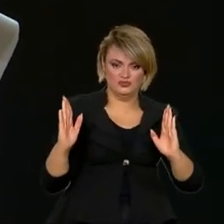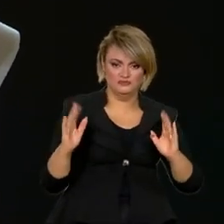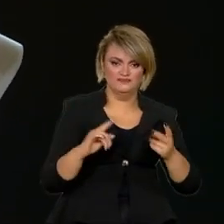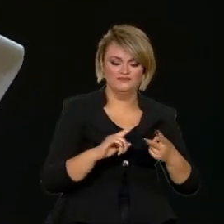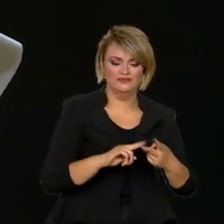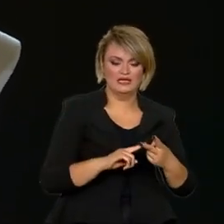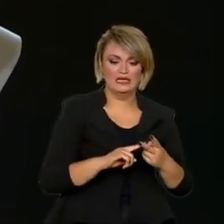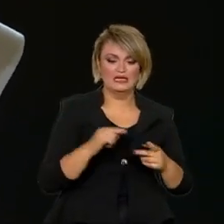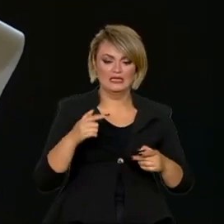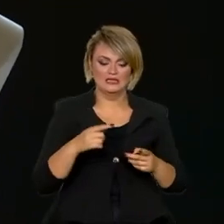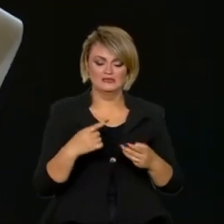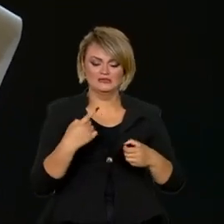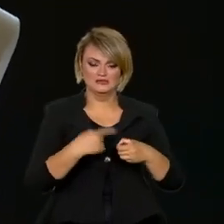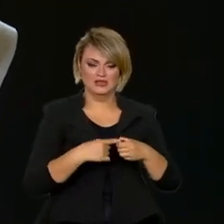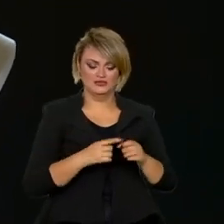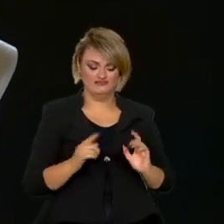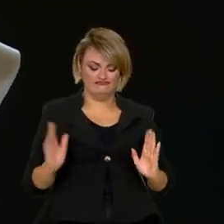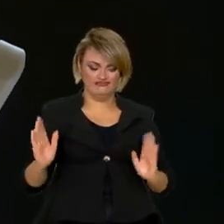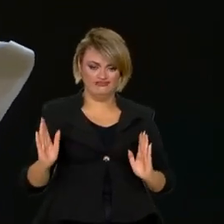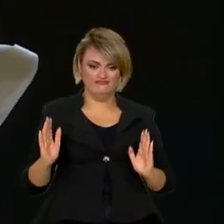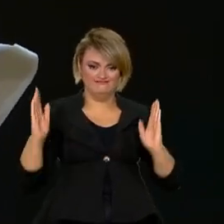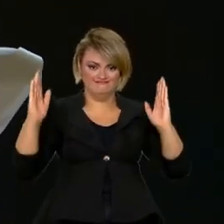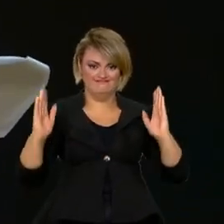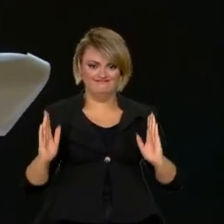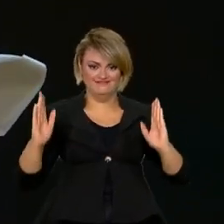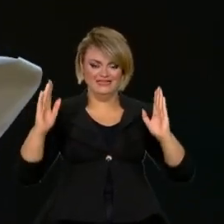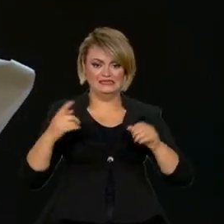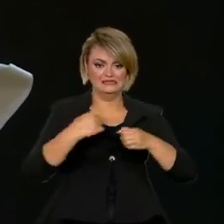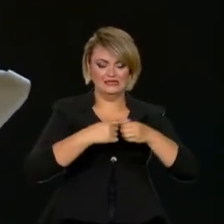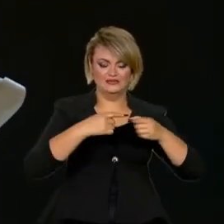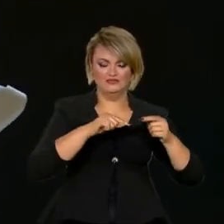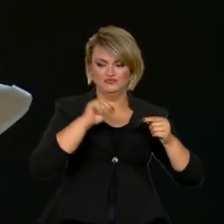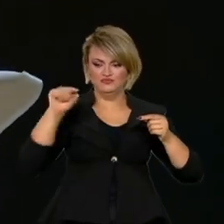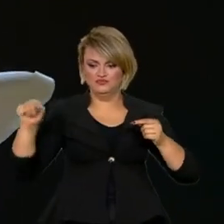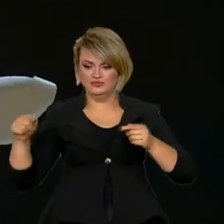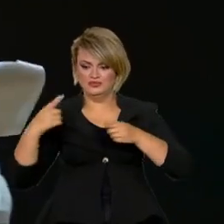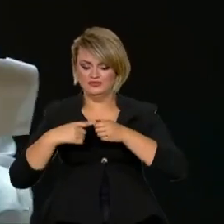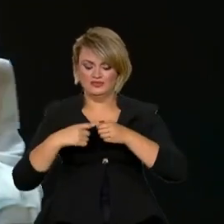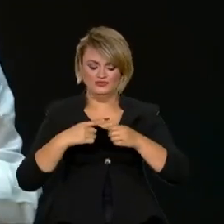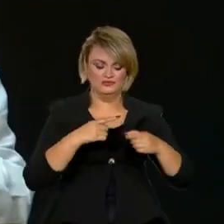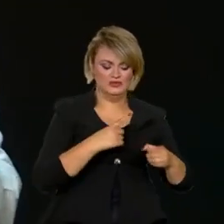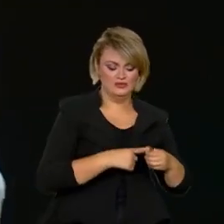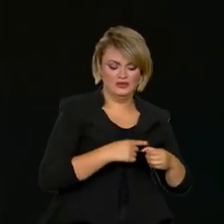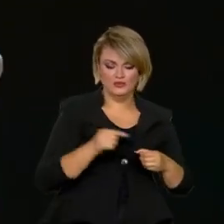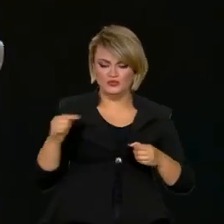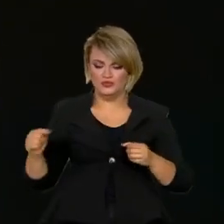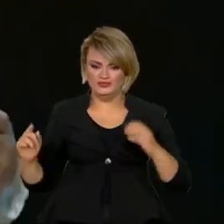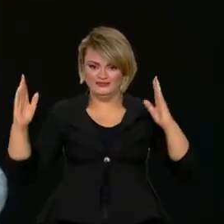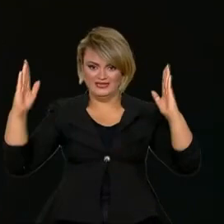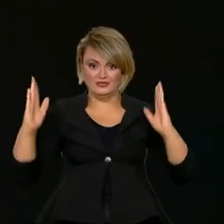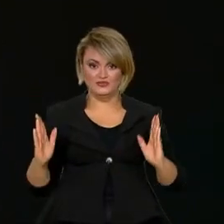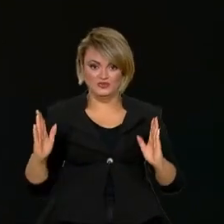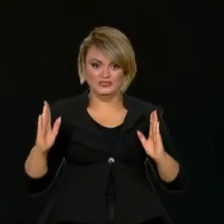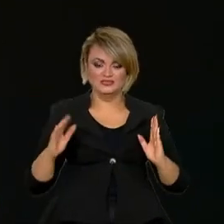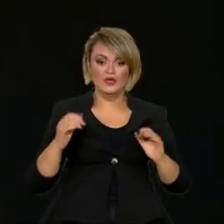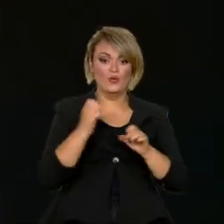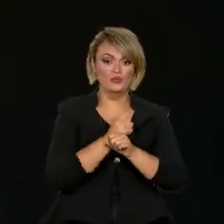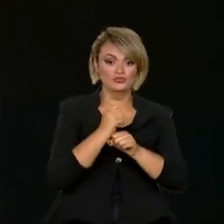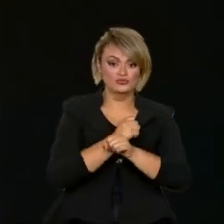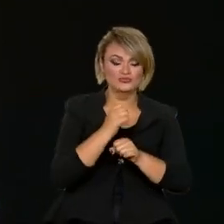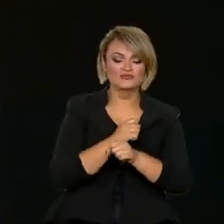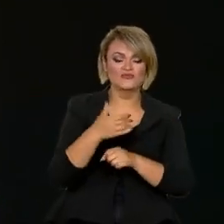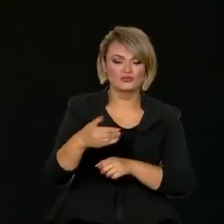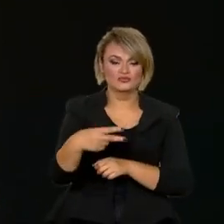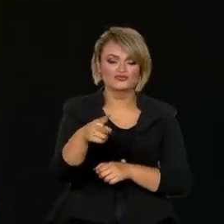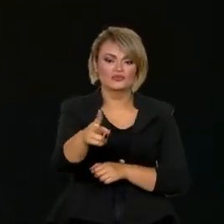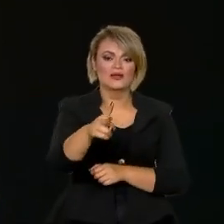também entre Cabedelo e Oitizeiro. Então, são obras que vão agora ganhar mais ritmo do que vinham tendo, porque não havia recursos